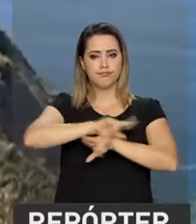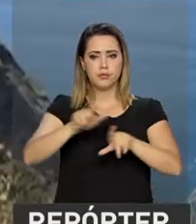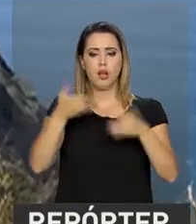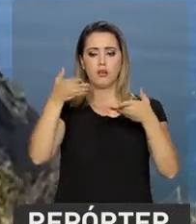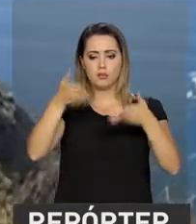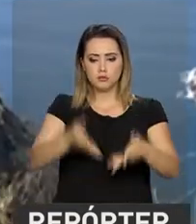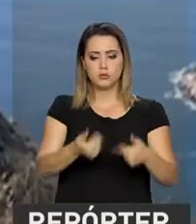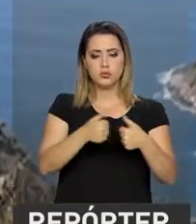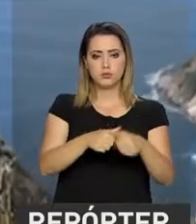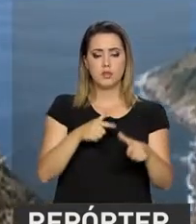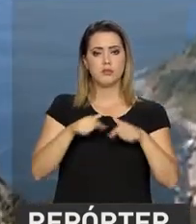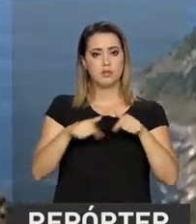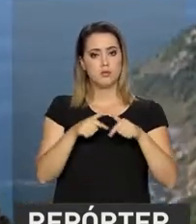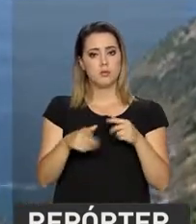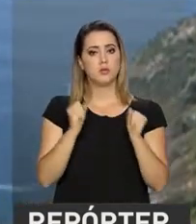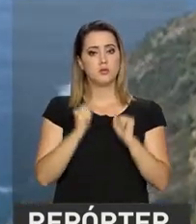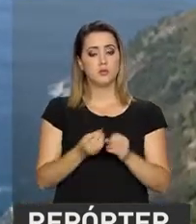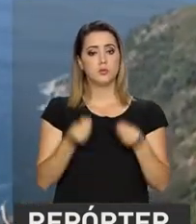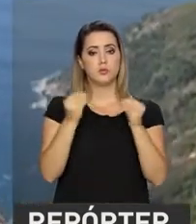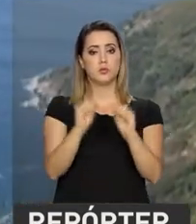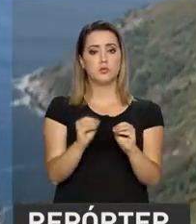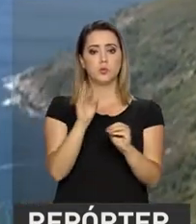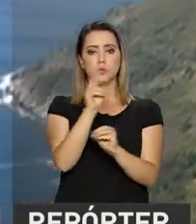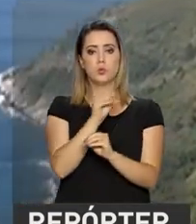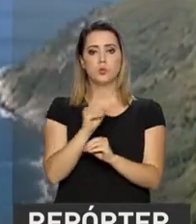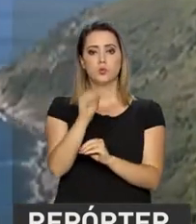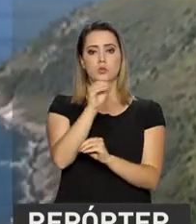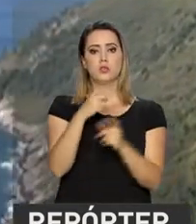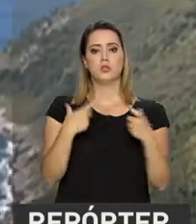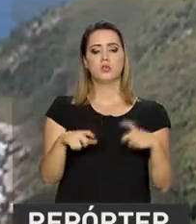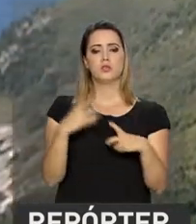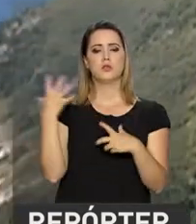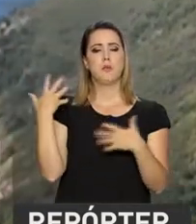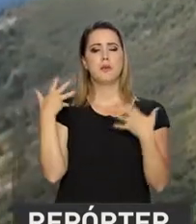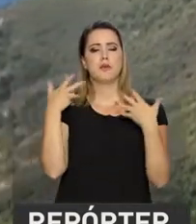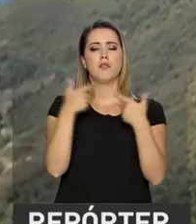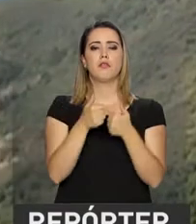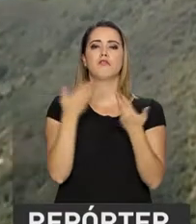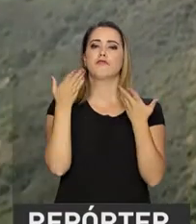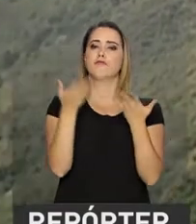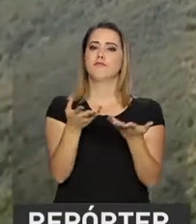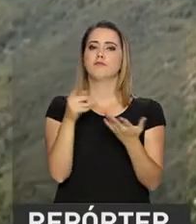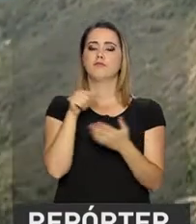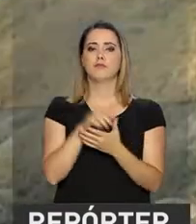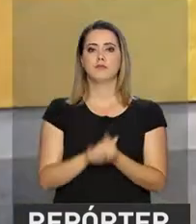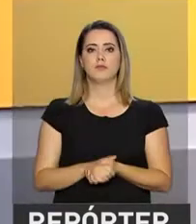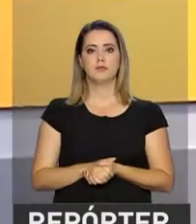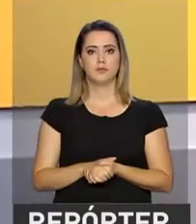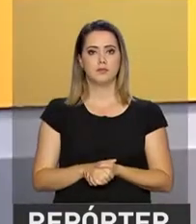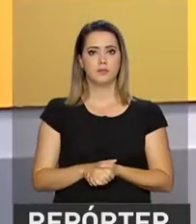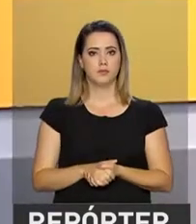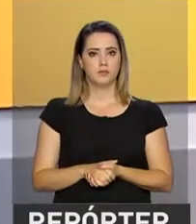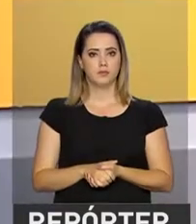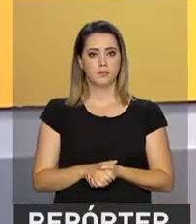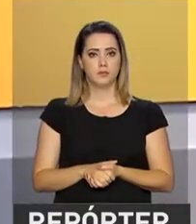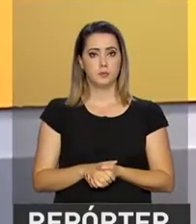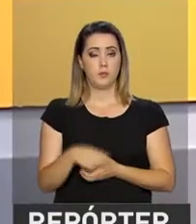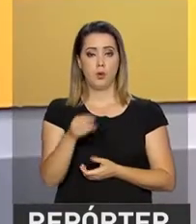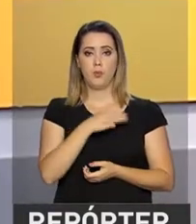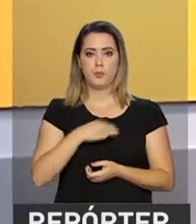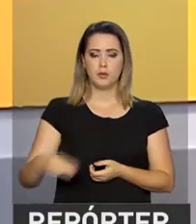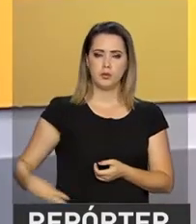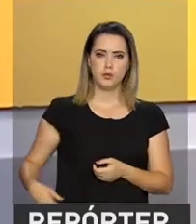garantir essa intocabilidade dessa beleza que é Alcatraz. O ministro